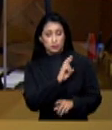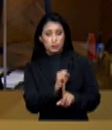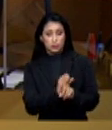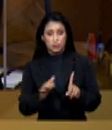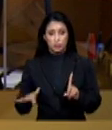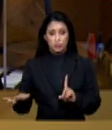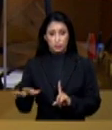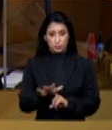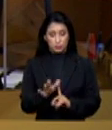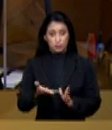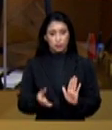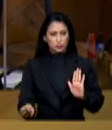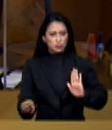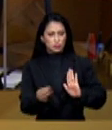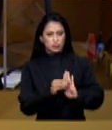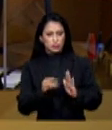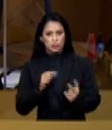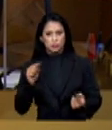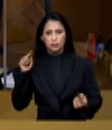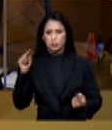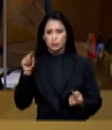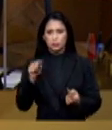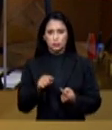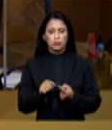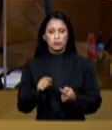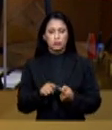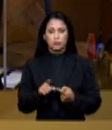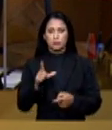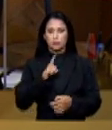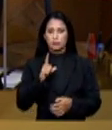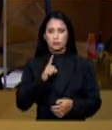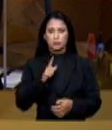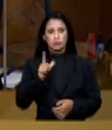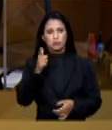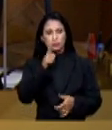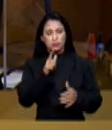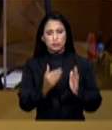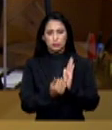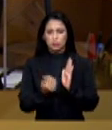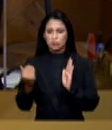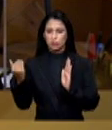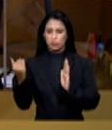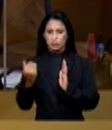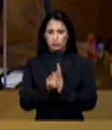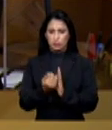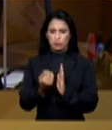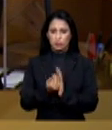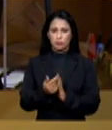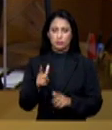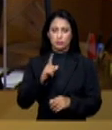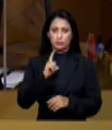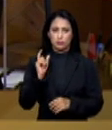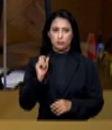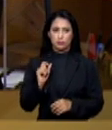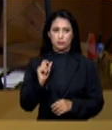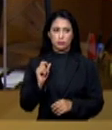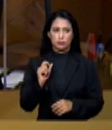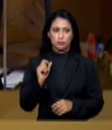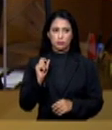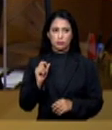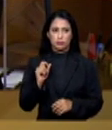social né uma meta e tenta se atingir superar esse quadro que é altamente